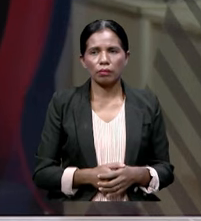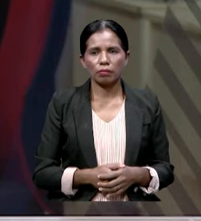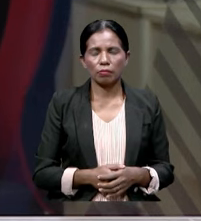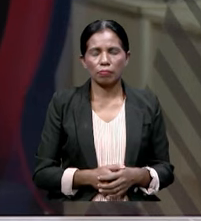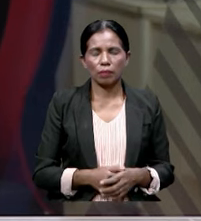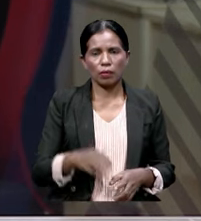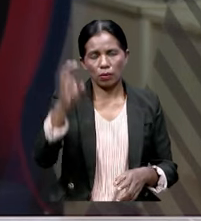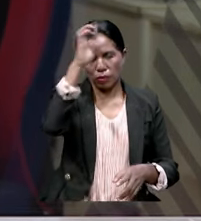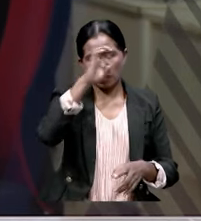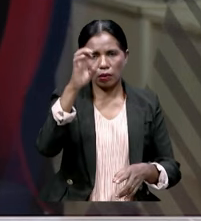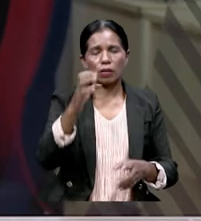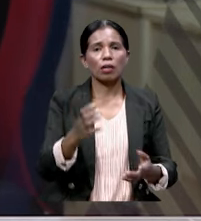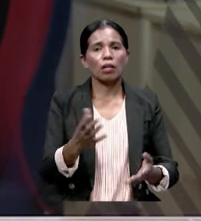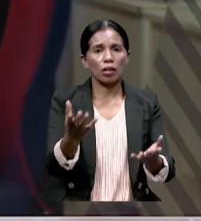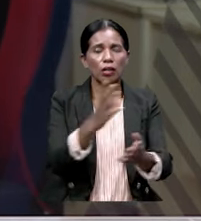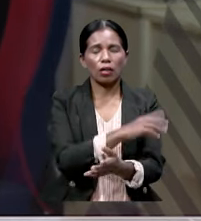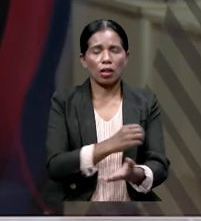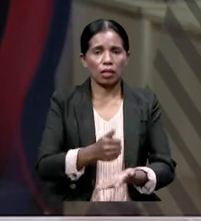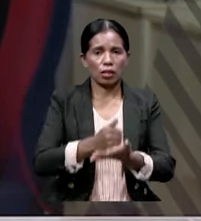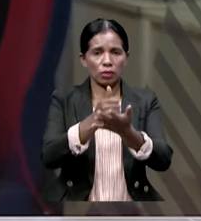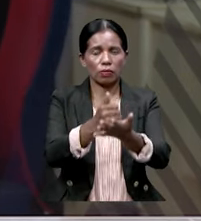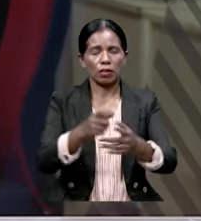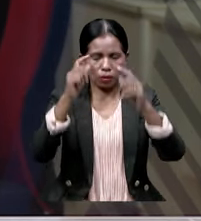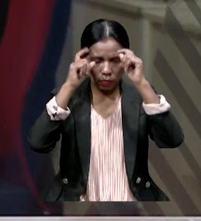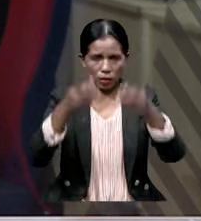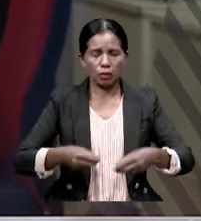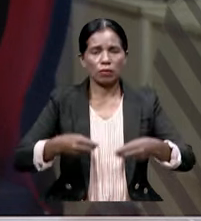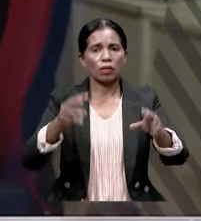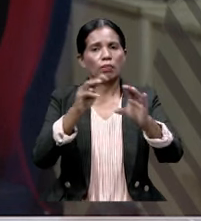União Europeia acara que Azura Timor-Leste integra IHA Mercado Regional.